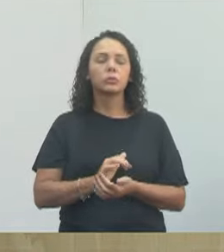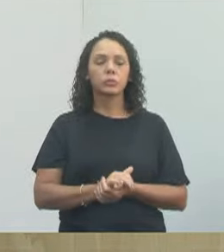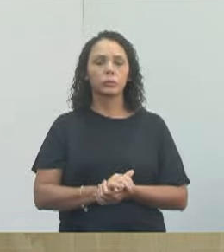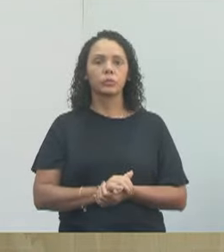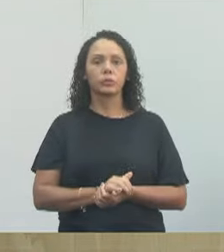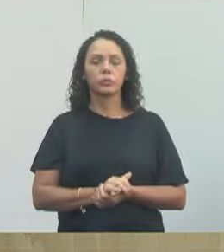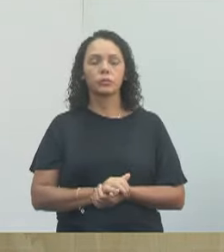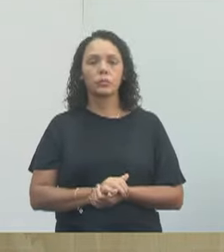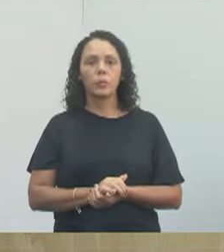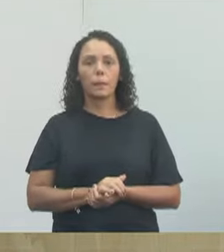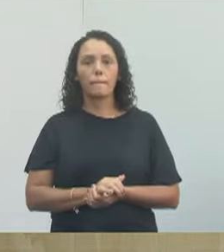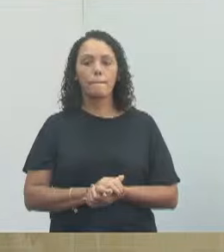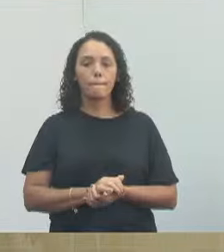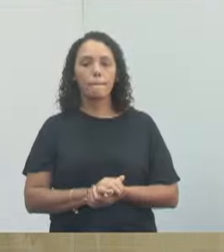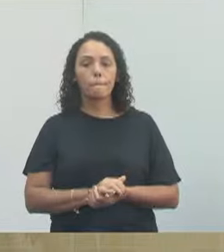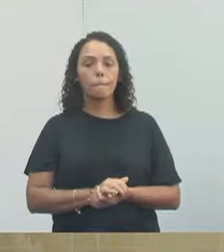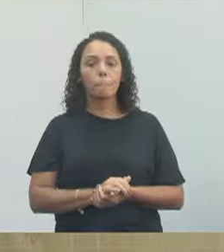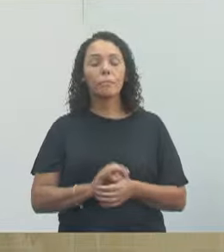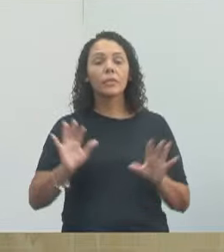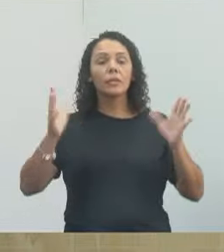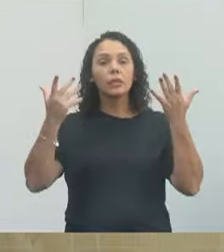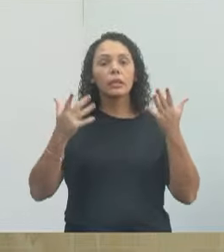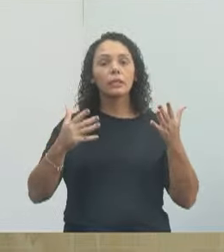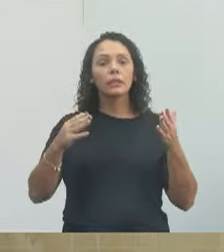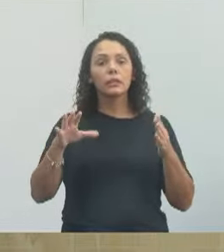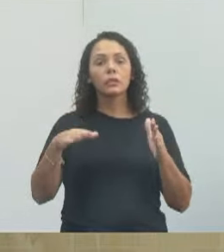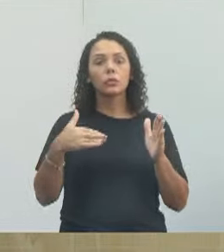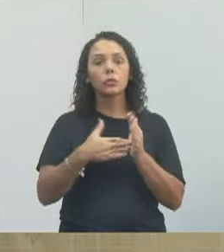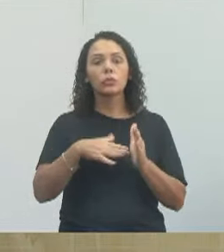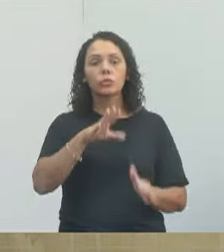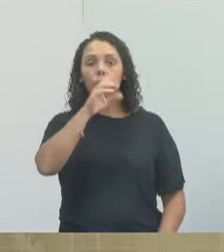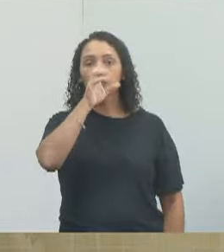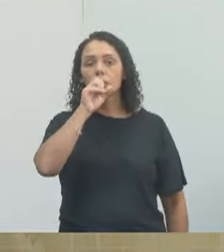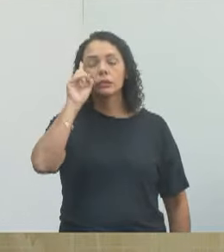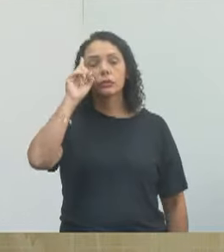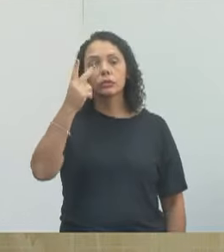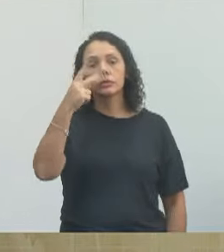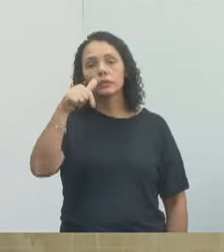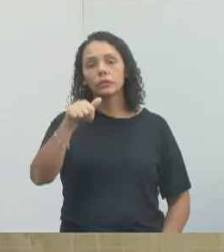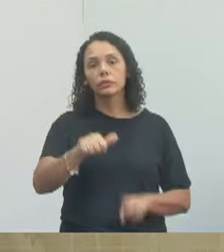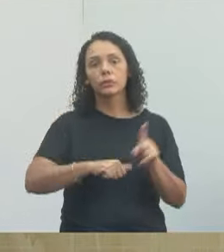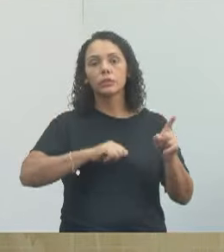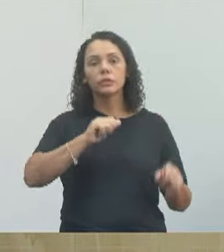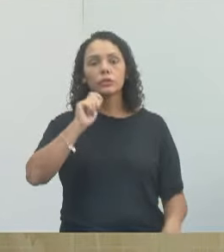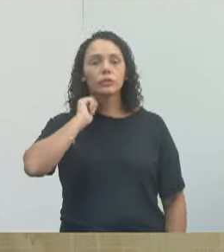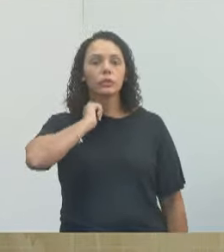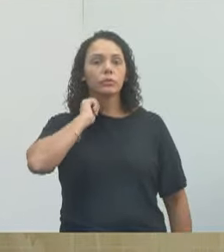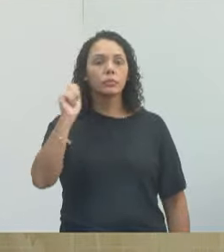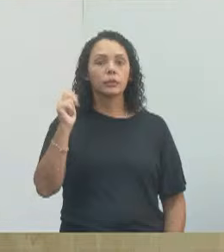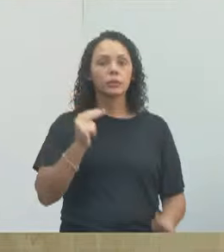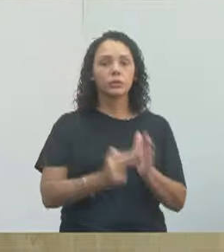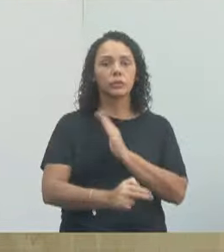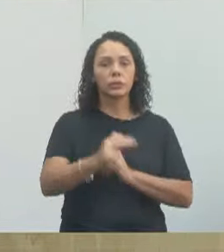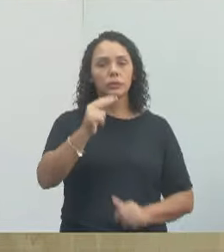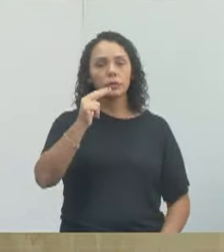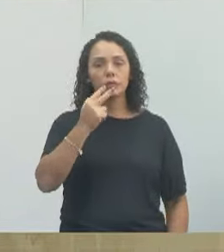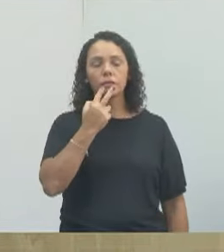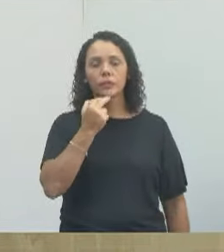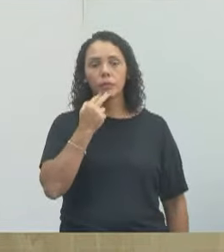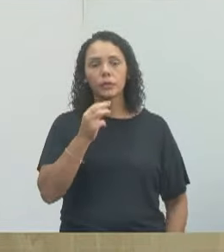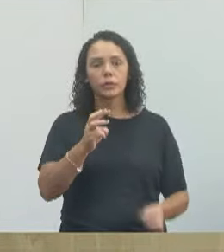Azul e Jardim do Vale em cerimônia realizada no último sábado 27 de Abril autoria Valmir do parque Meia luua Moção